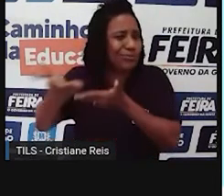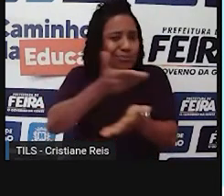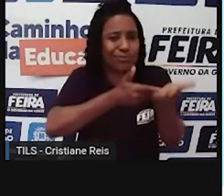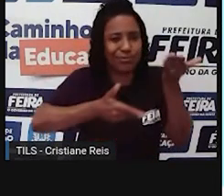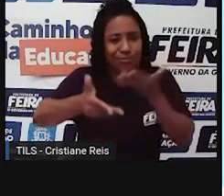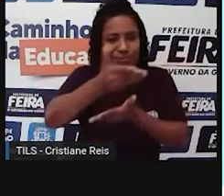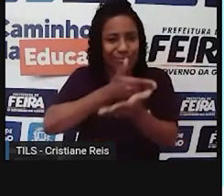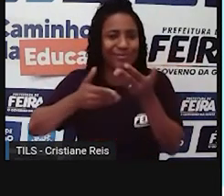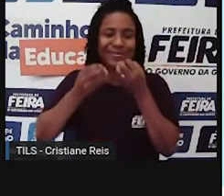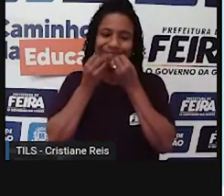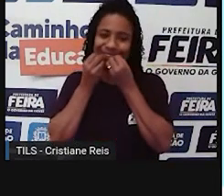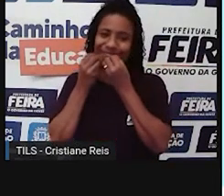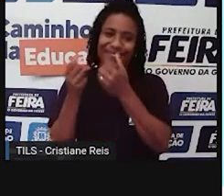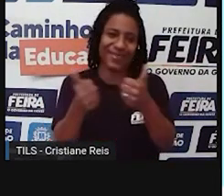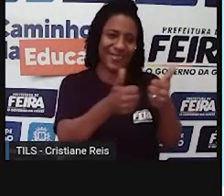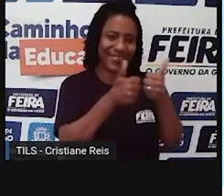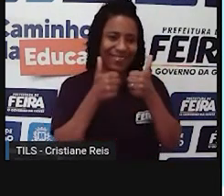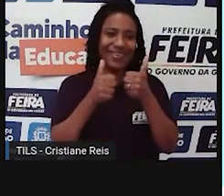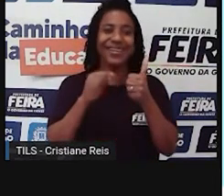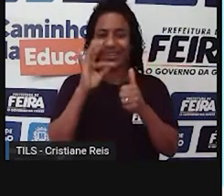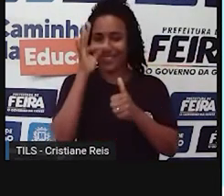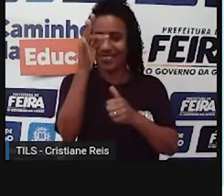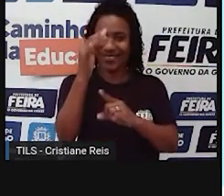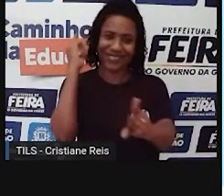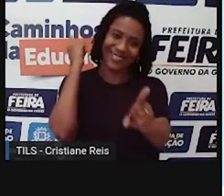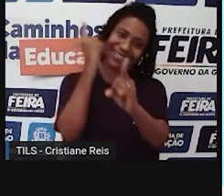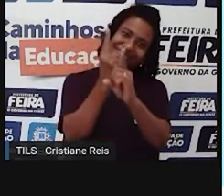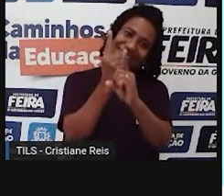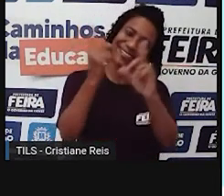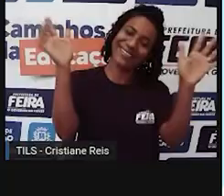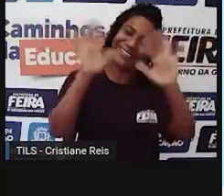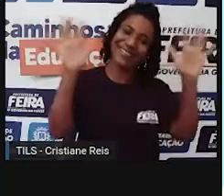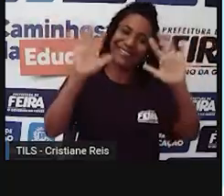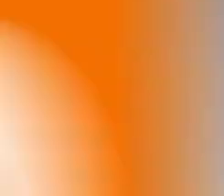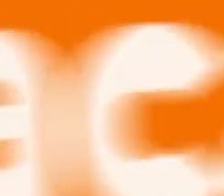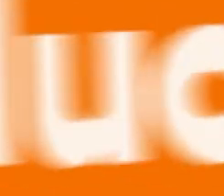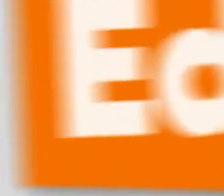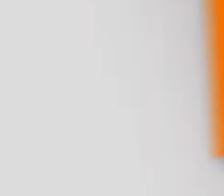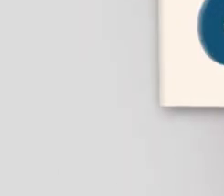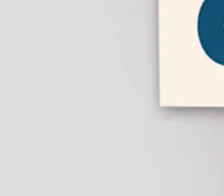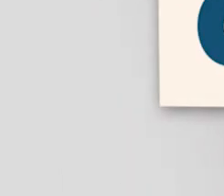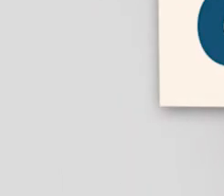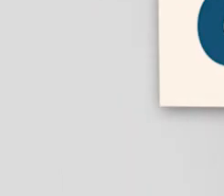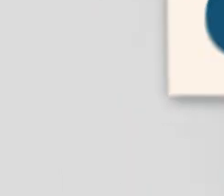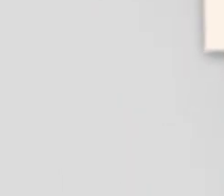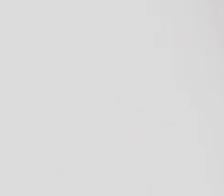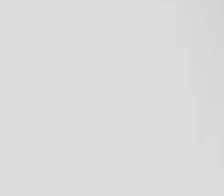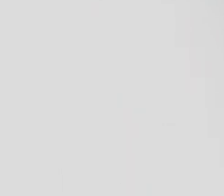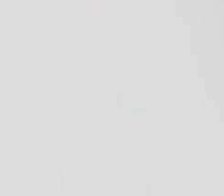transversais. Então a gente se vê na próxima aula. Fiquem com Deus. Tchau, tchau. Tchau,